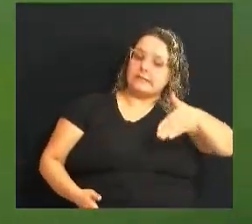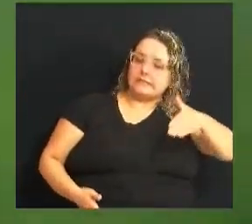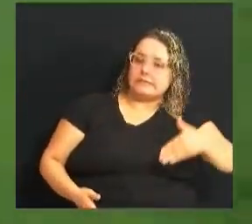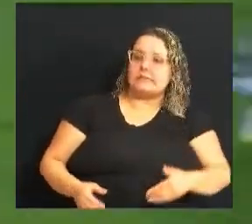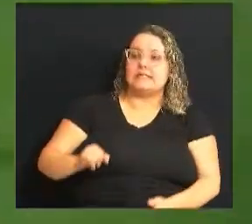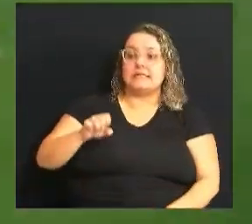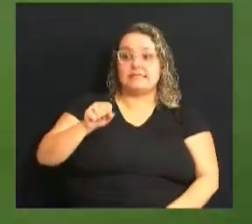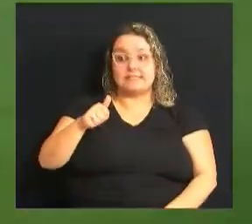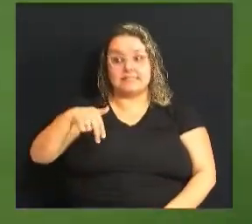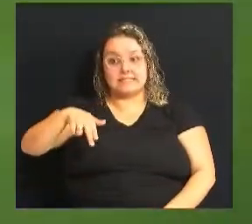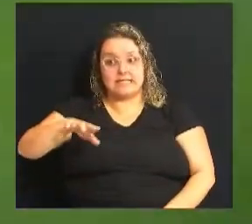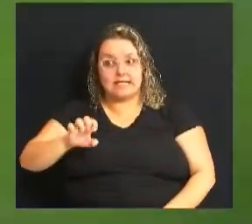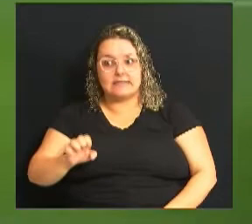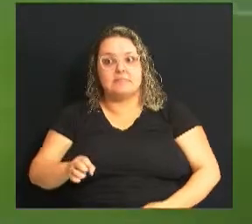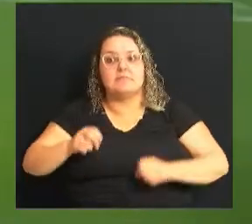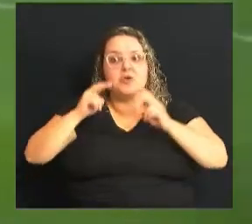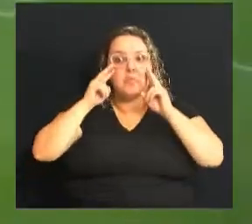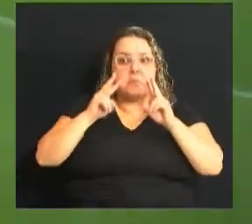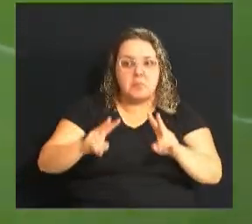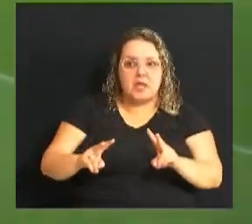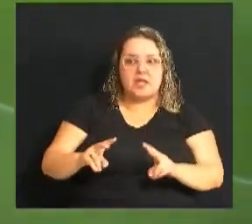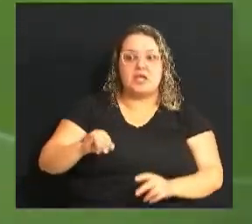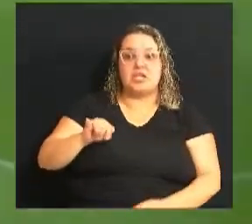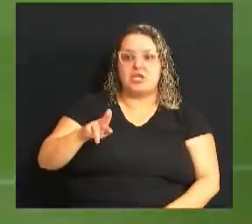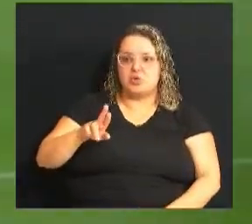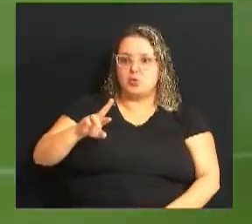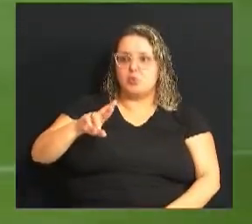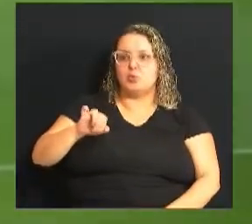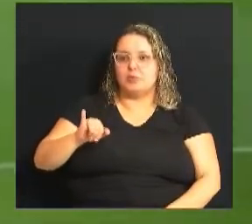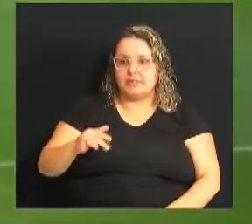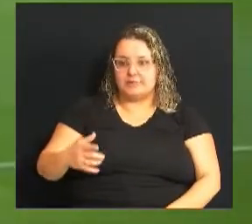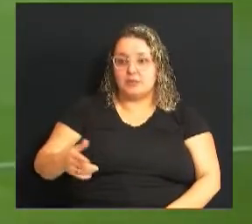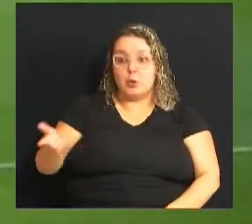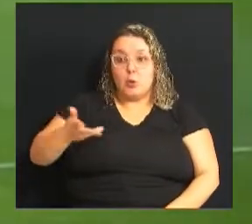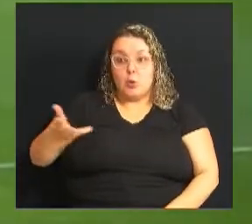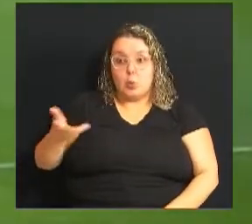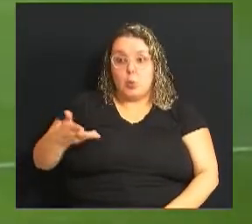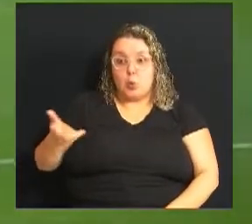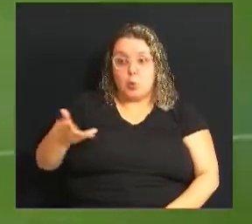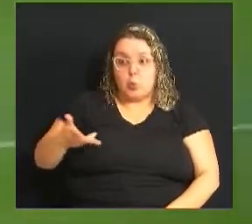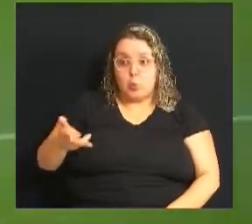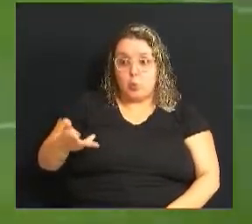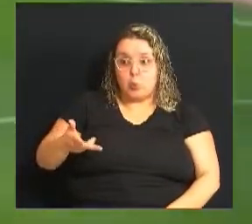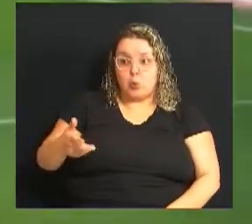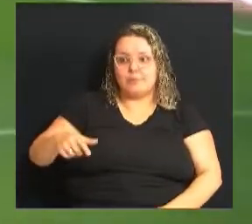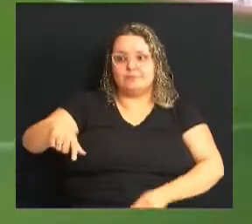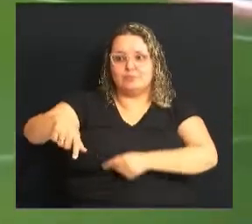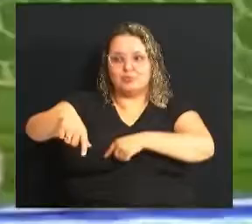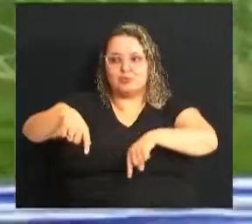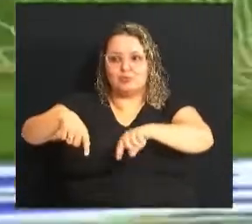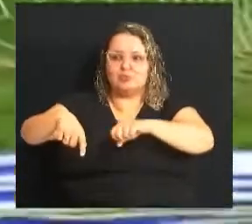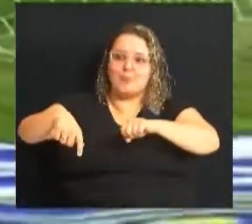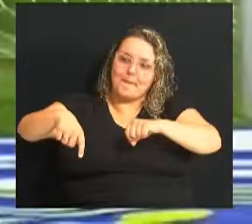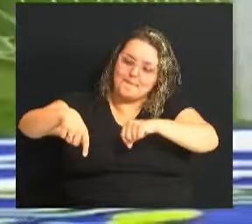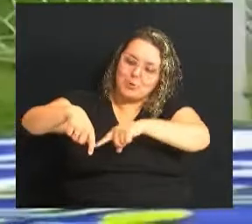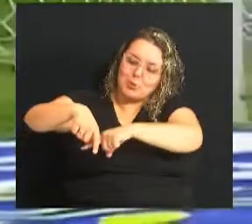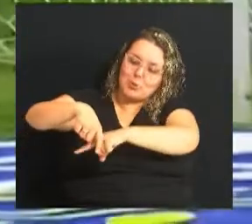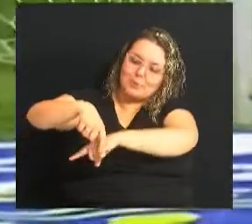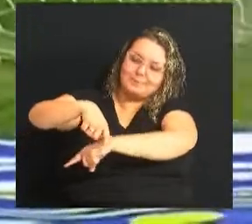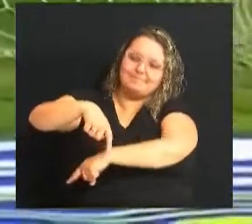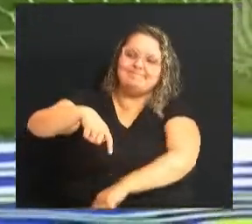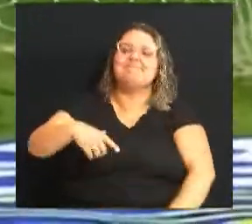viu muito bem a passagem de Yuri. Na velocidade, invadiu a área e chutou cruzado.